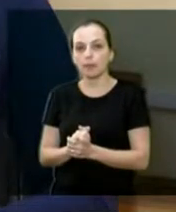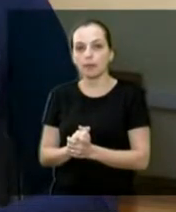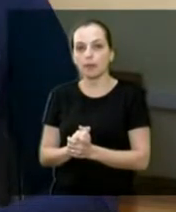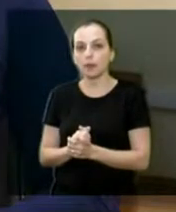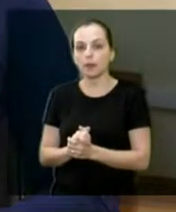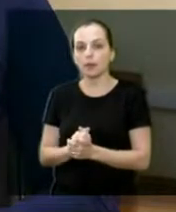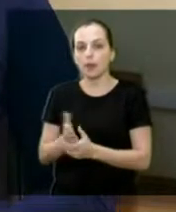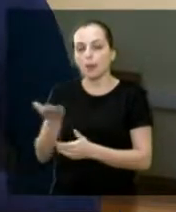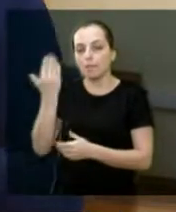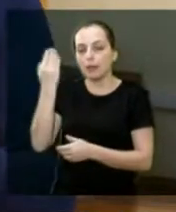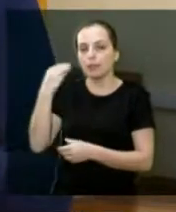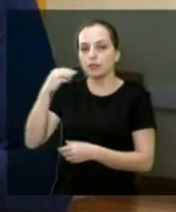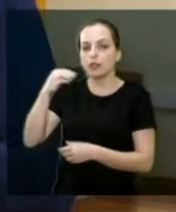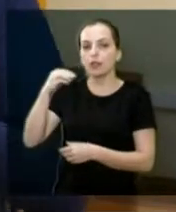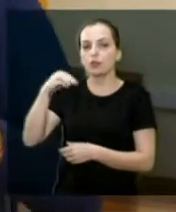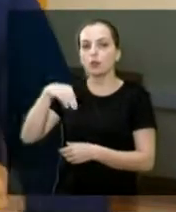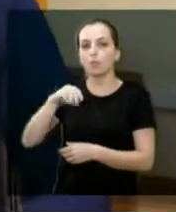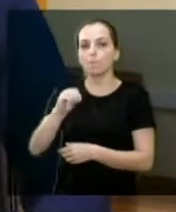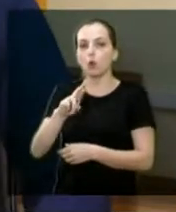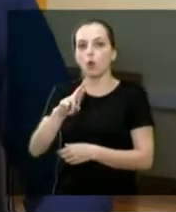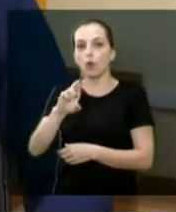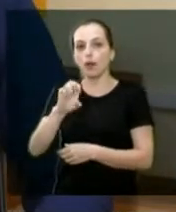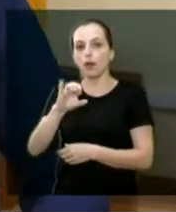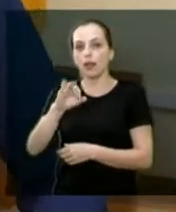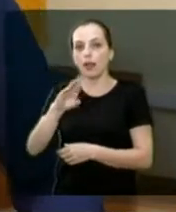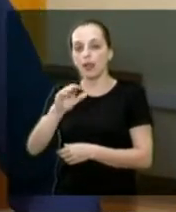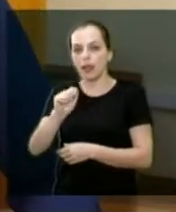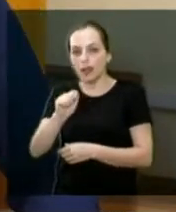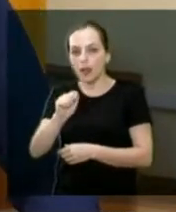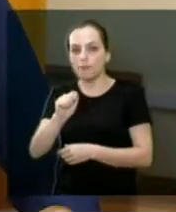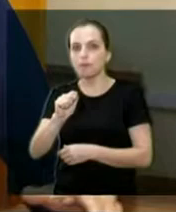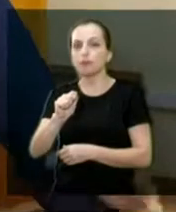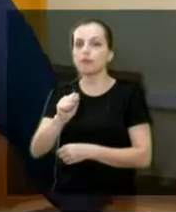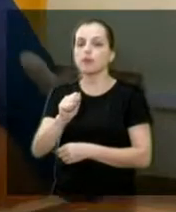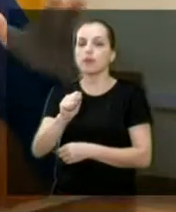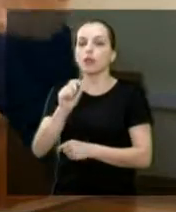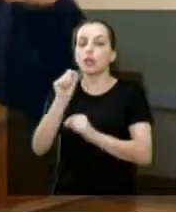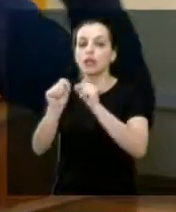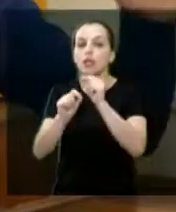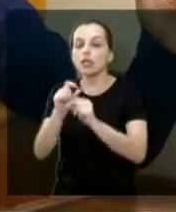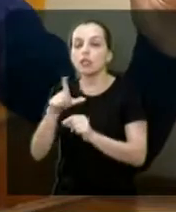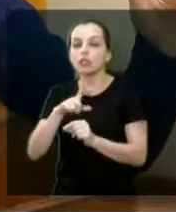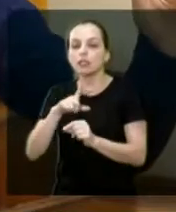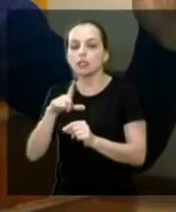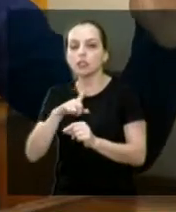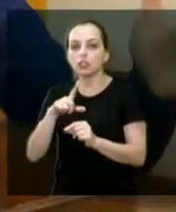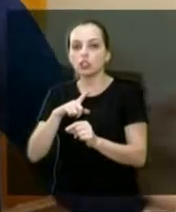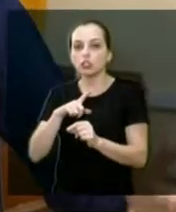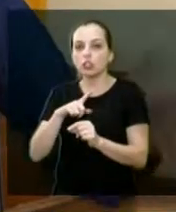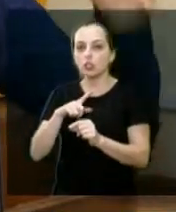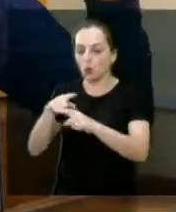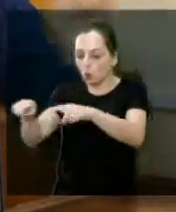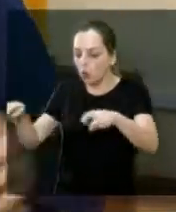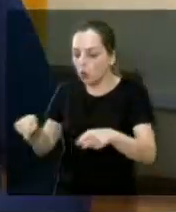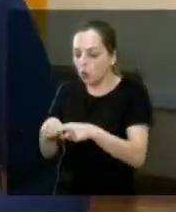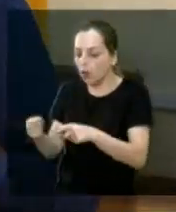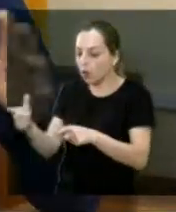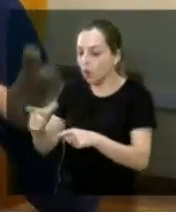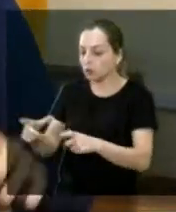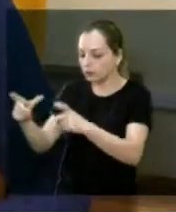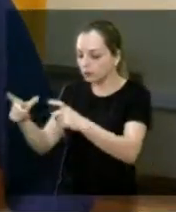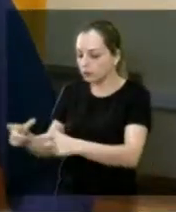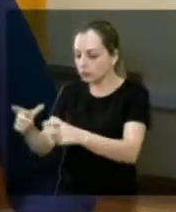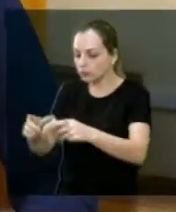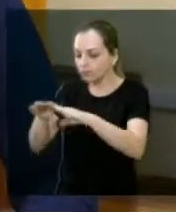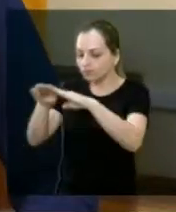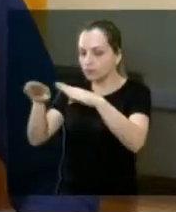técnico da Ferroviária. Ele levou os jogadores no campo de baixo preliminar e tinha um grande ali um grande